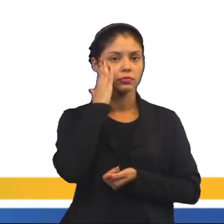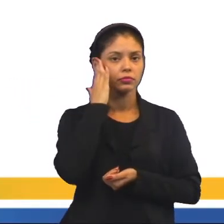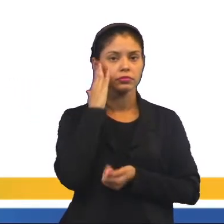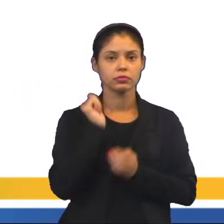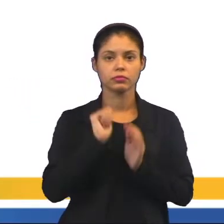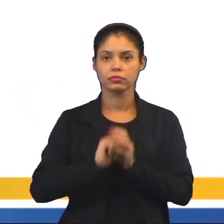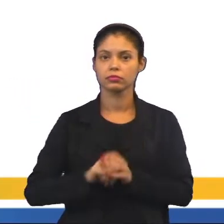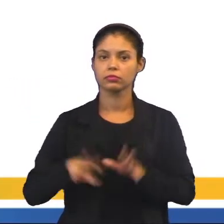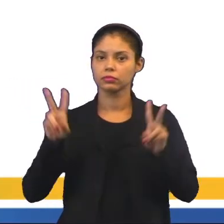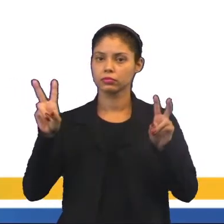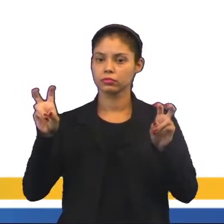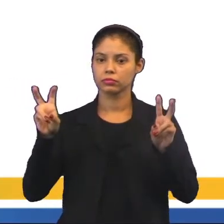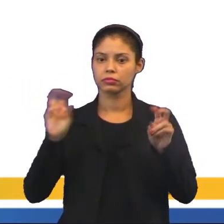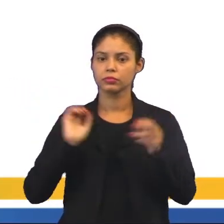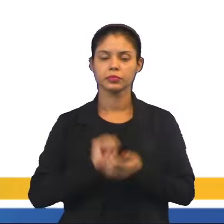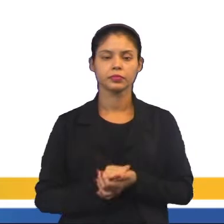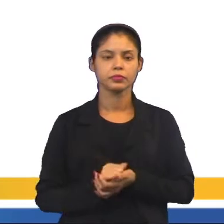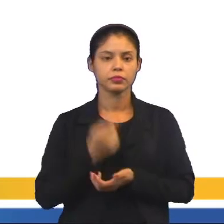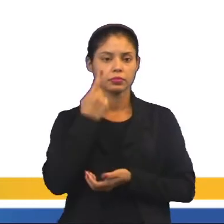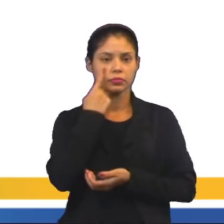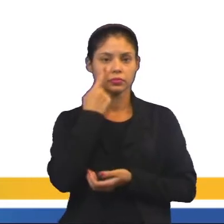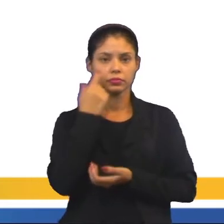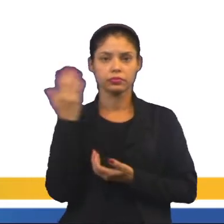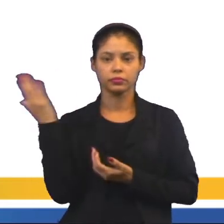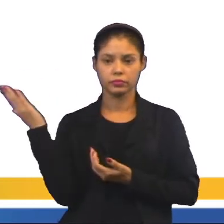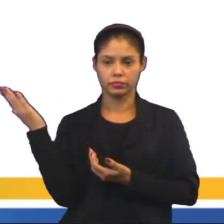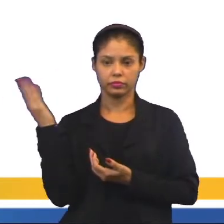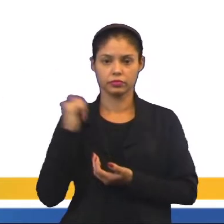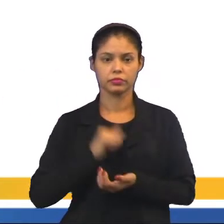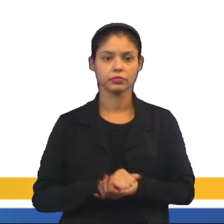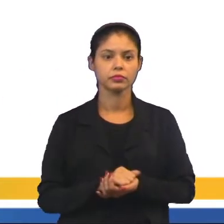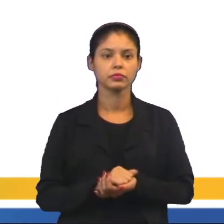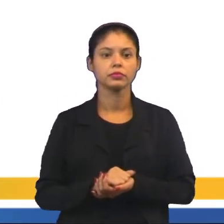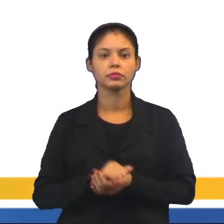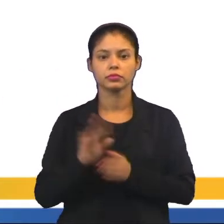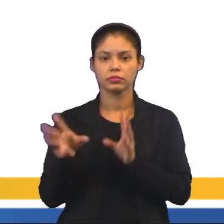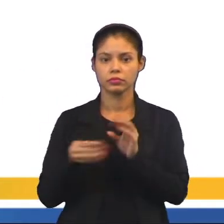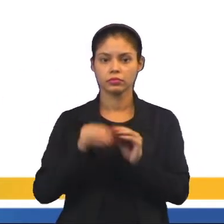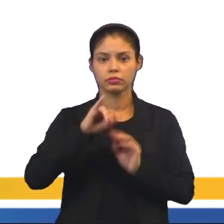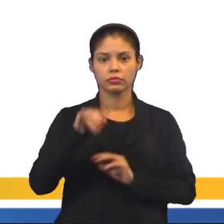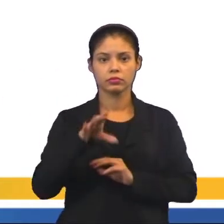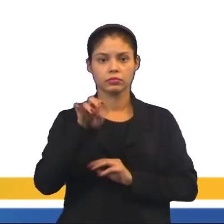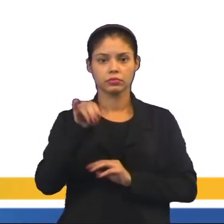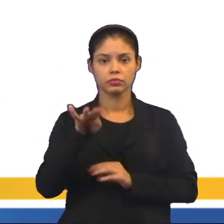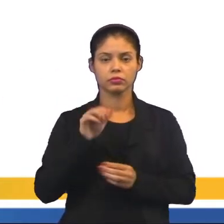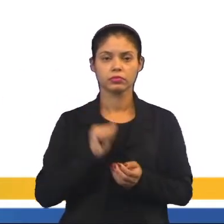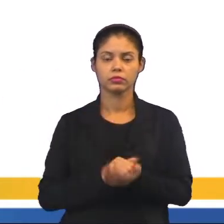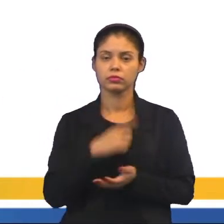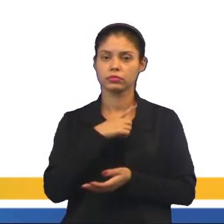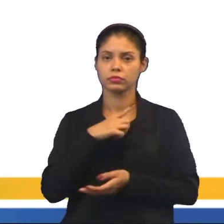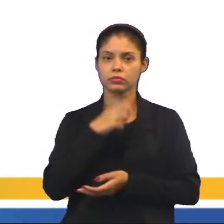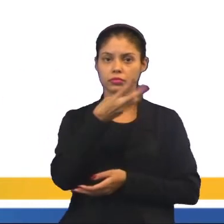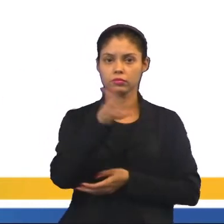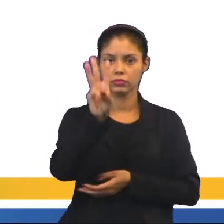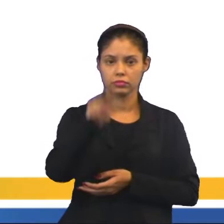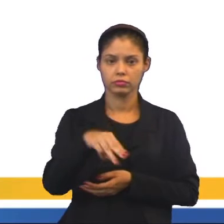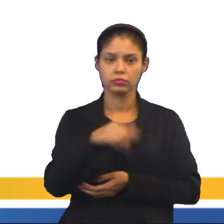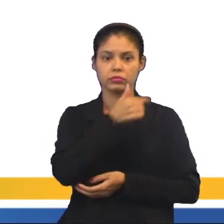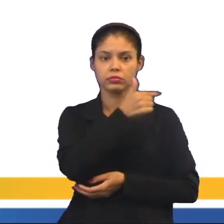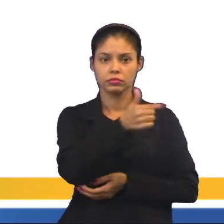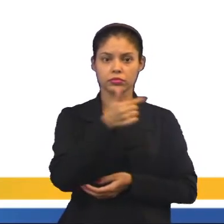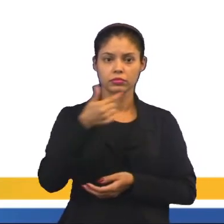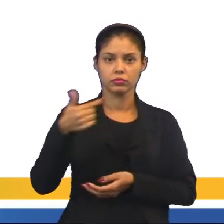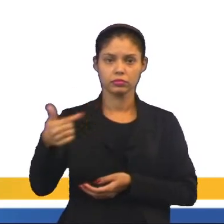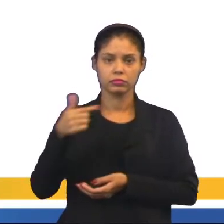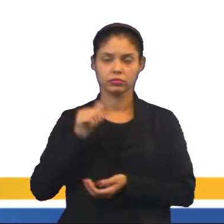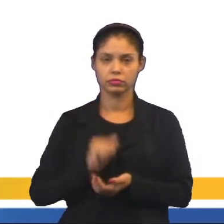compreender esse teorema. Então observe aí. Aplicando o Teorema de Jacobi aí, eu tenho essa matriz, 2 por